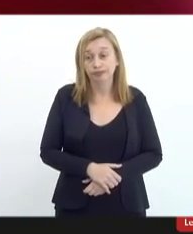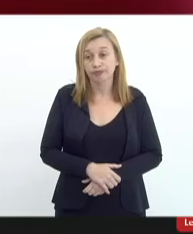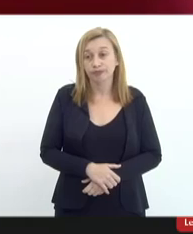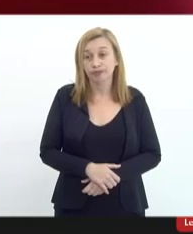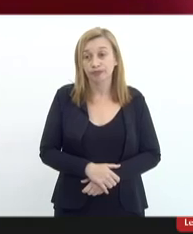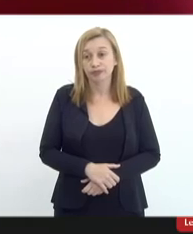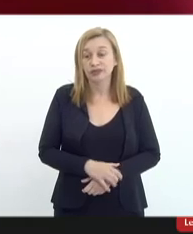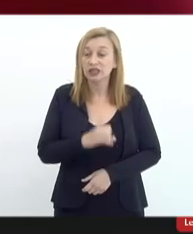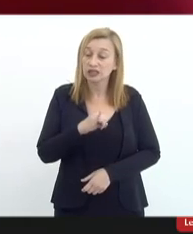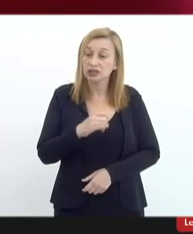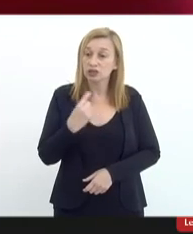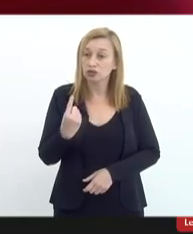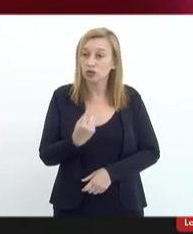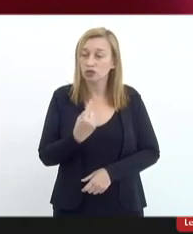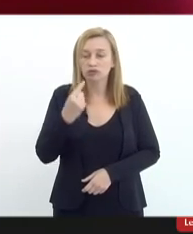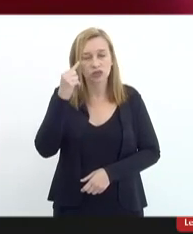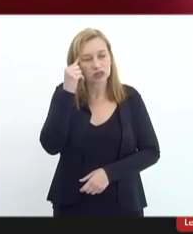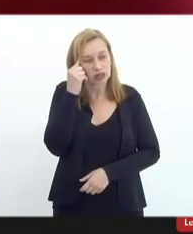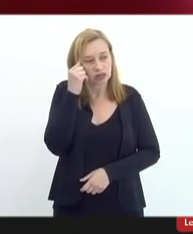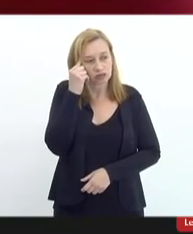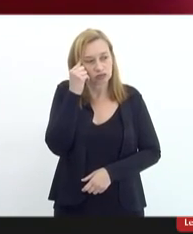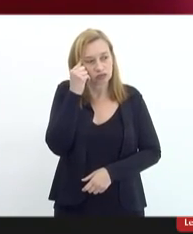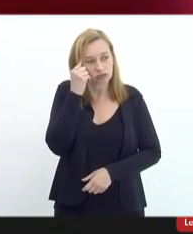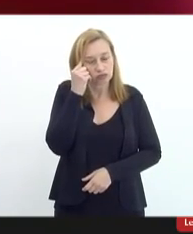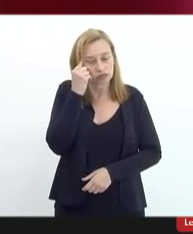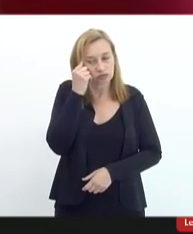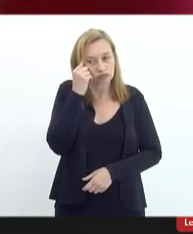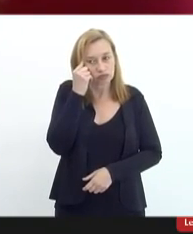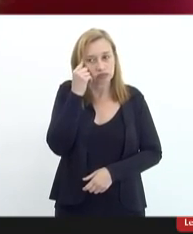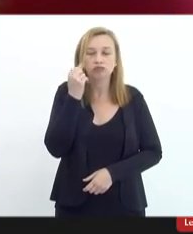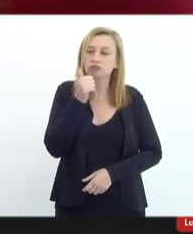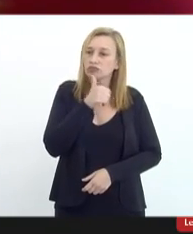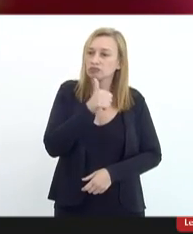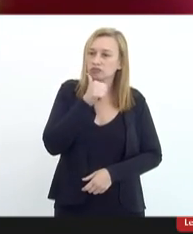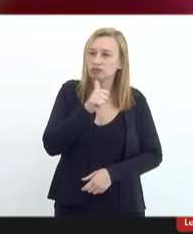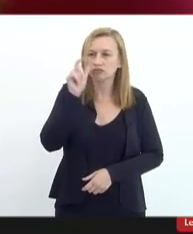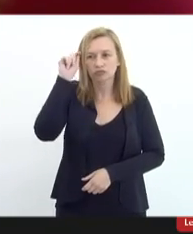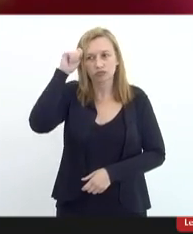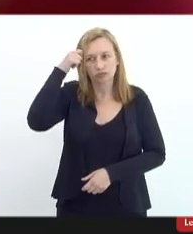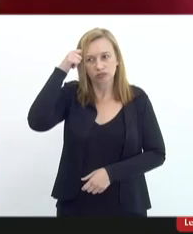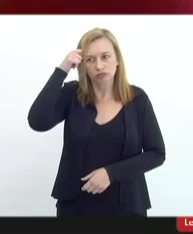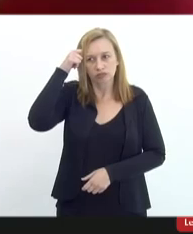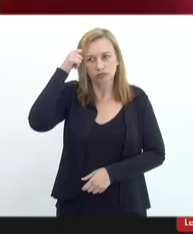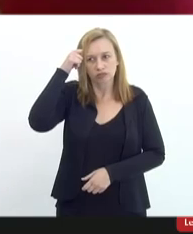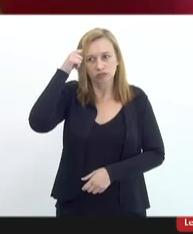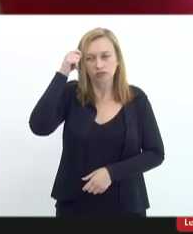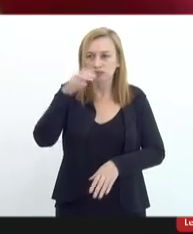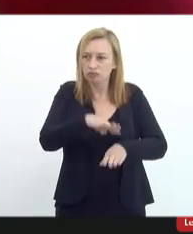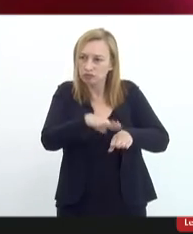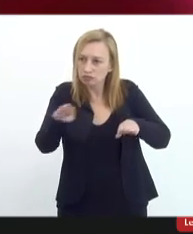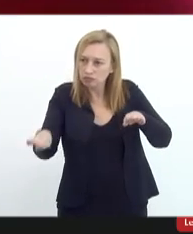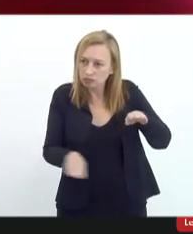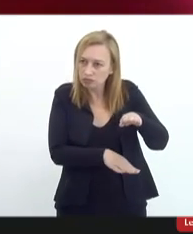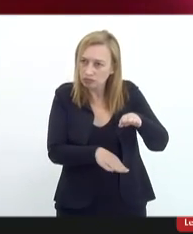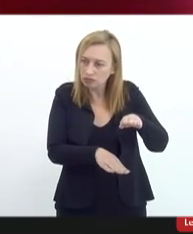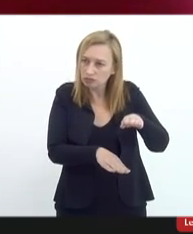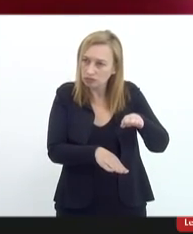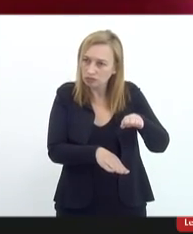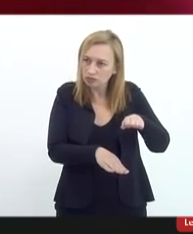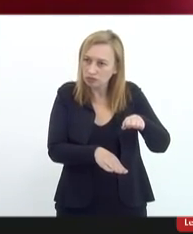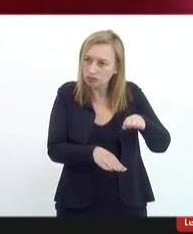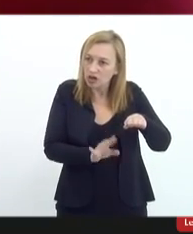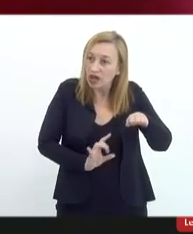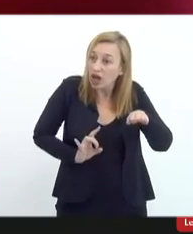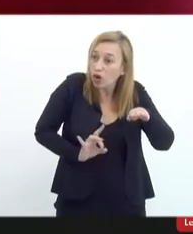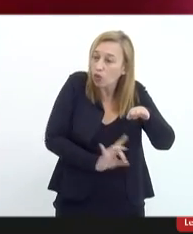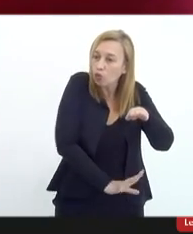E se nós pensarmos que as mulheres negras estão abaixo é a